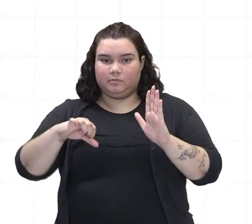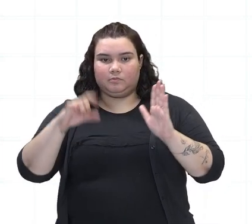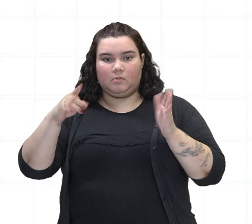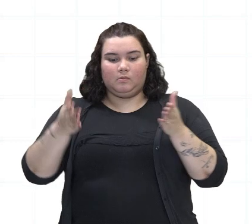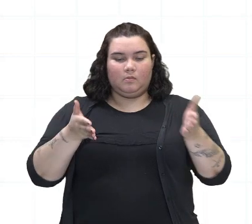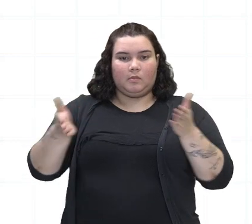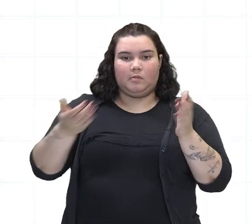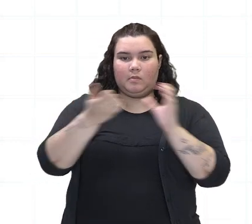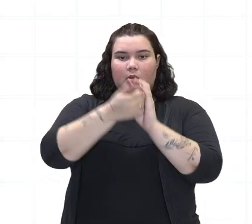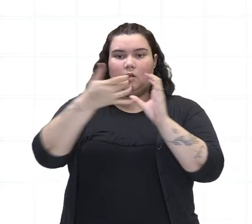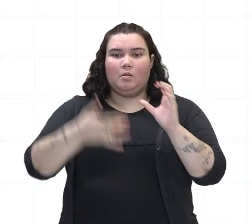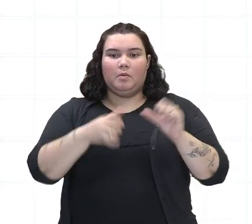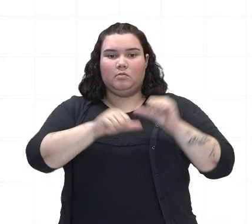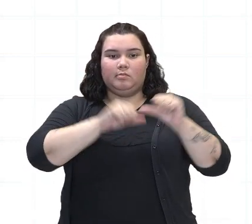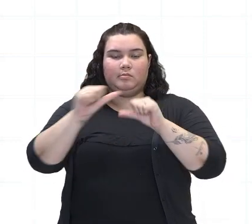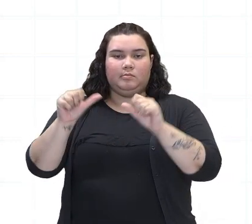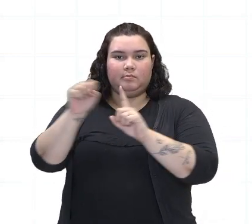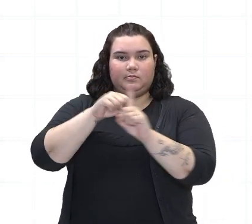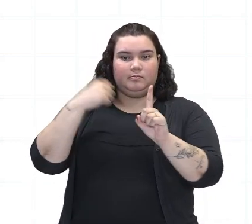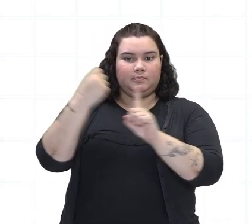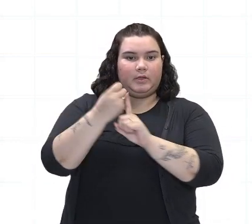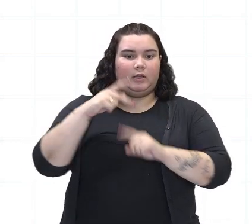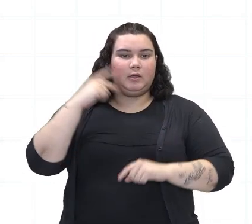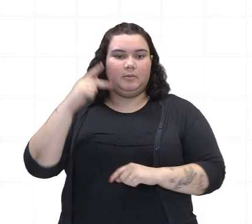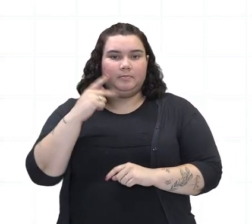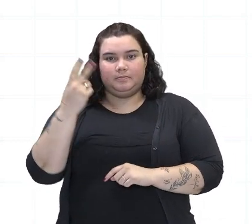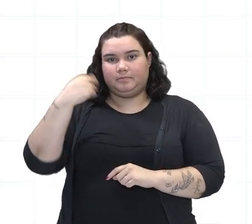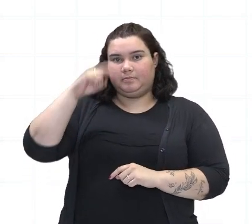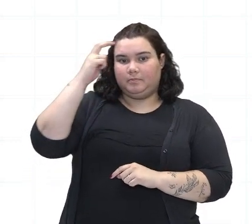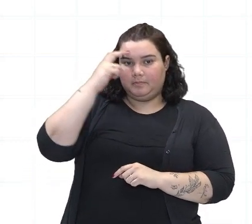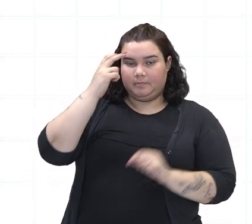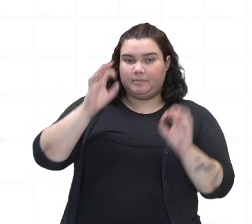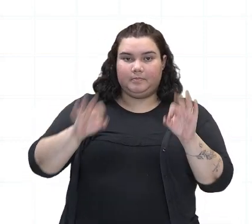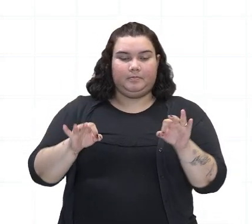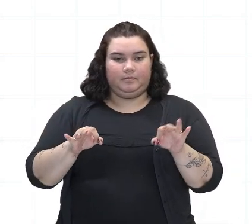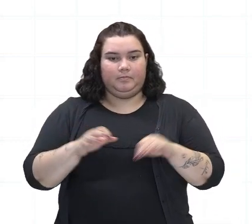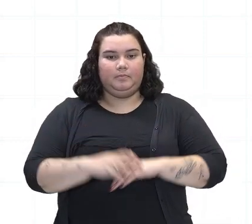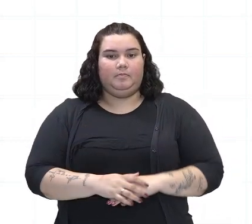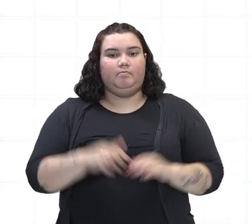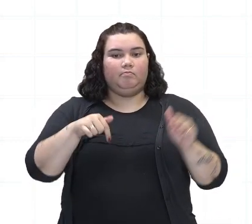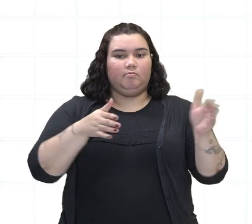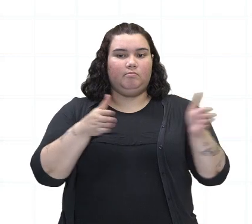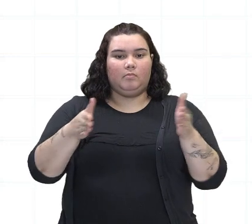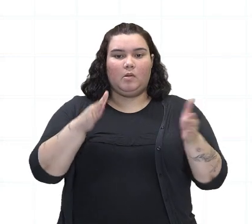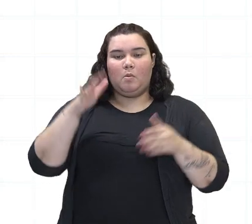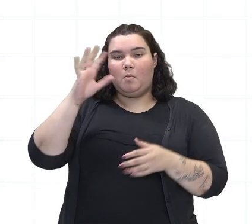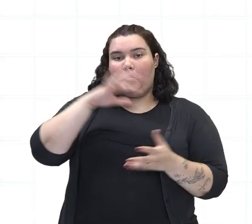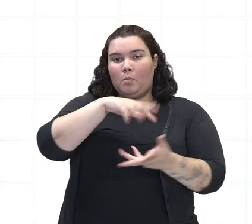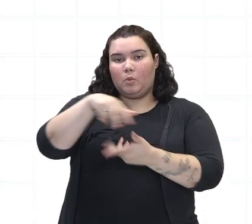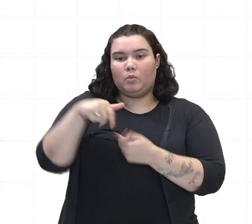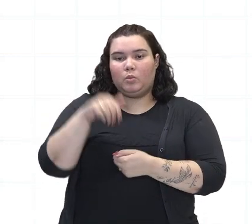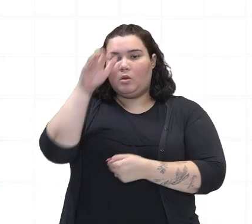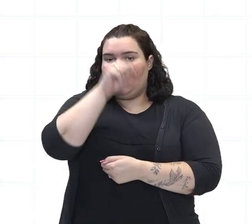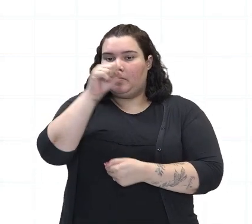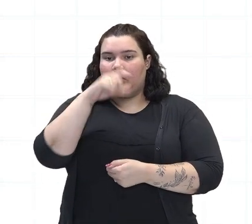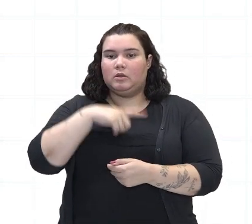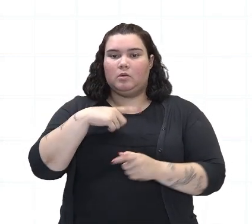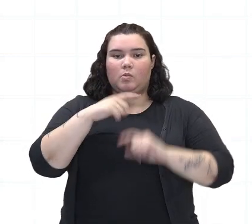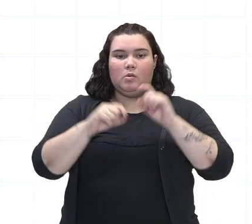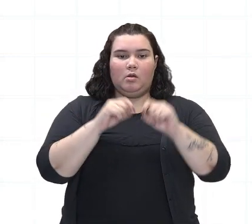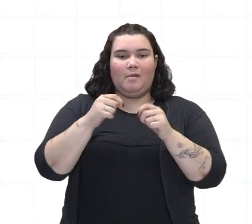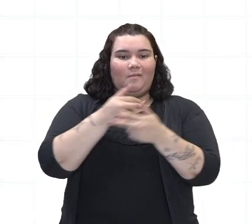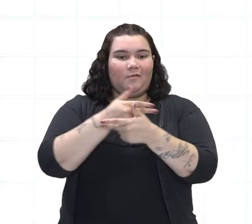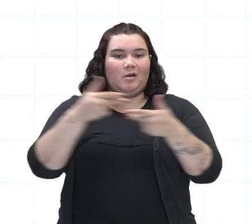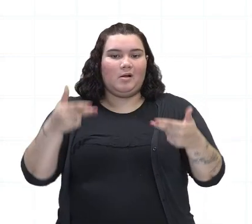época caracterizada por transformações sociopolíticas e culturais. Nesse período, o mundo aprendia a lidar com questões até